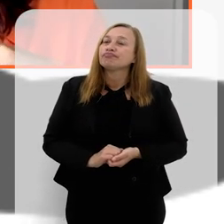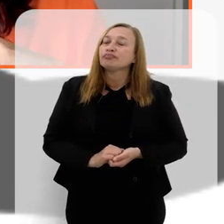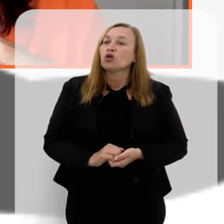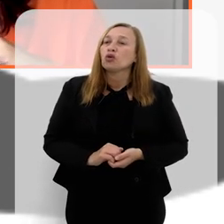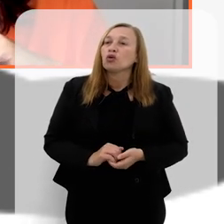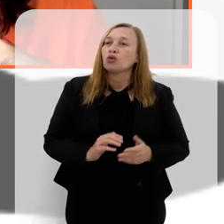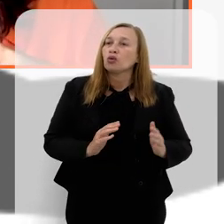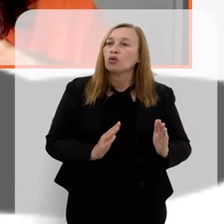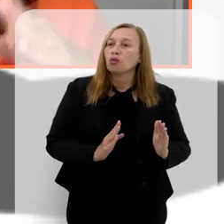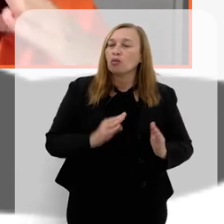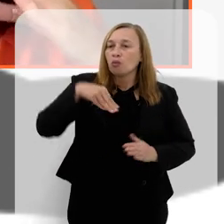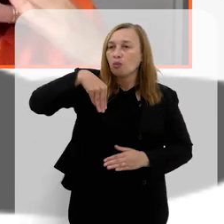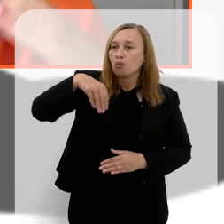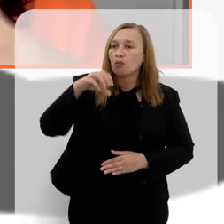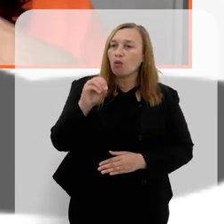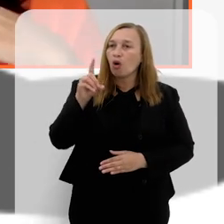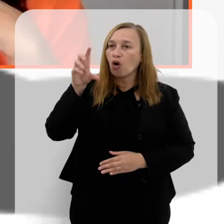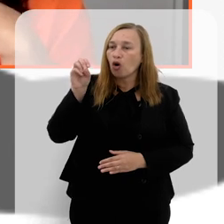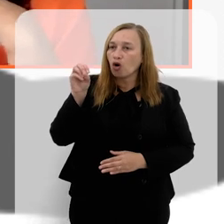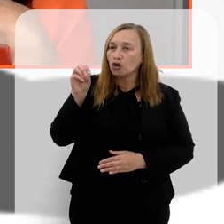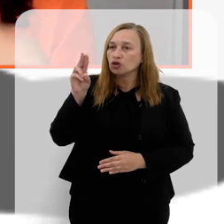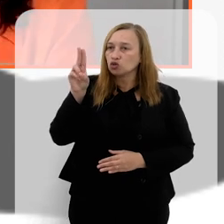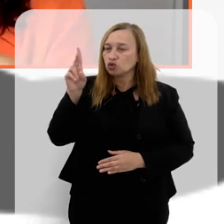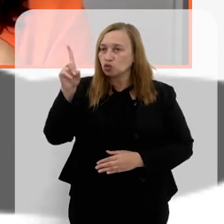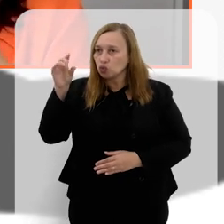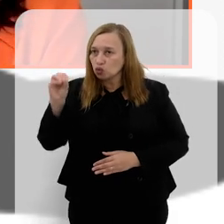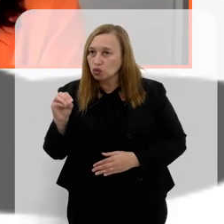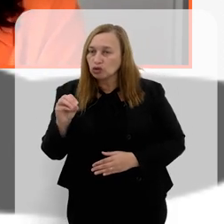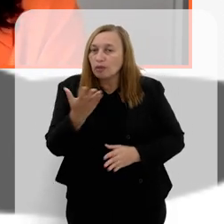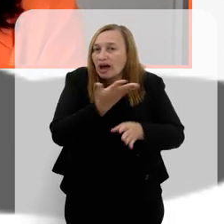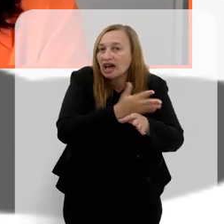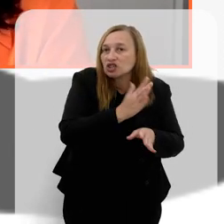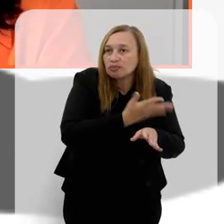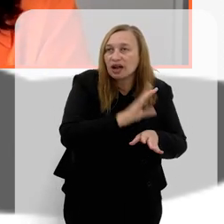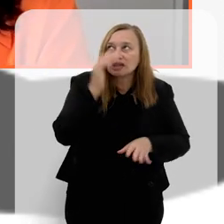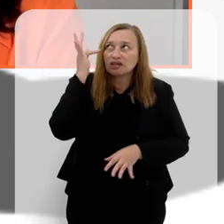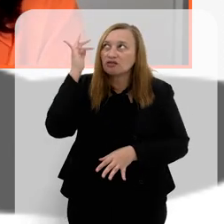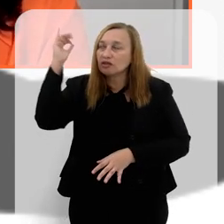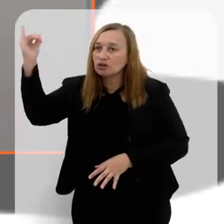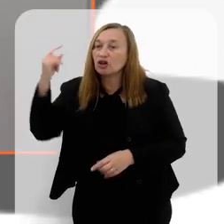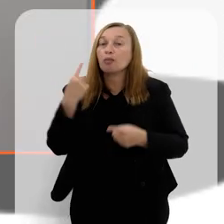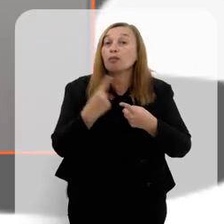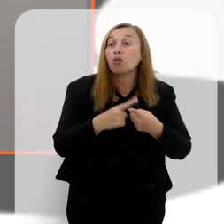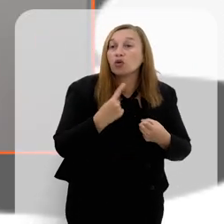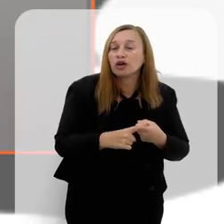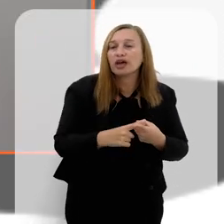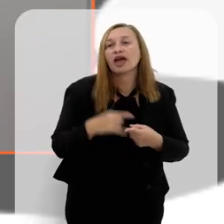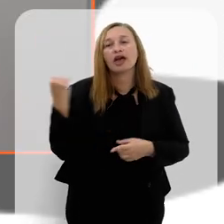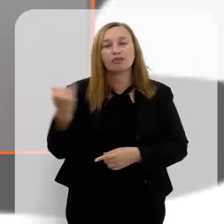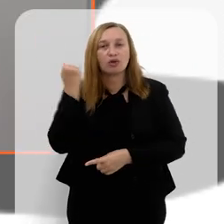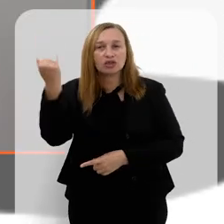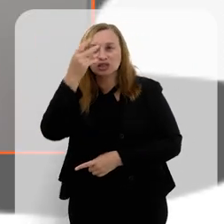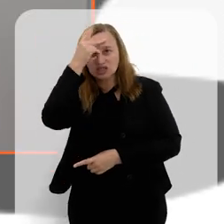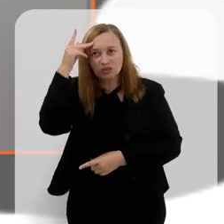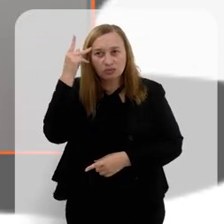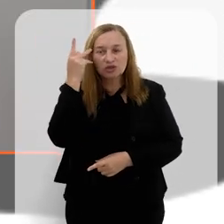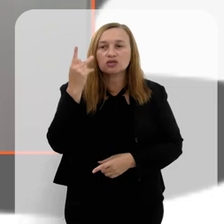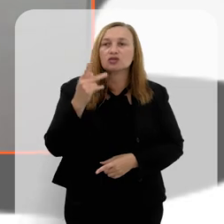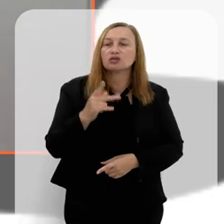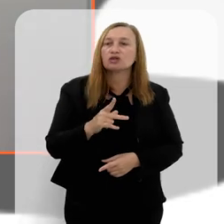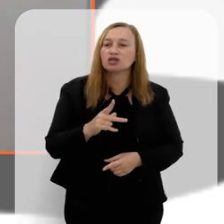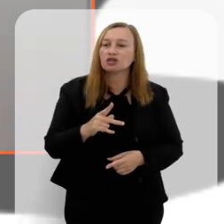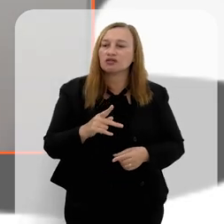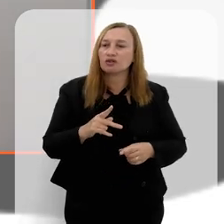um módulo que é sobre as práticas de filosofia. Por quê? É importante as pessoas que